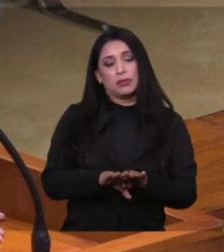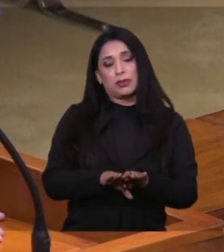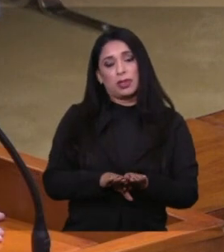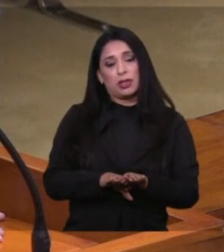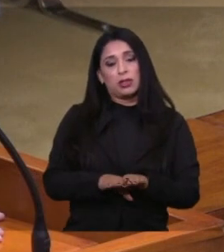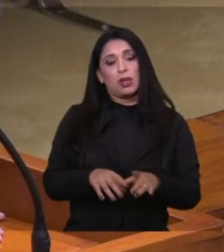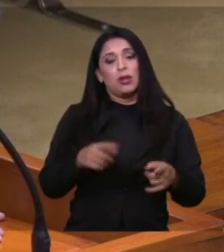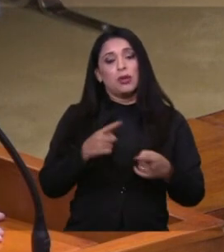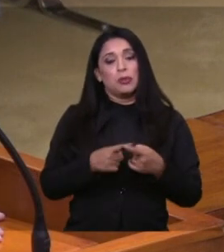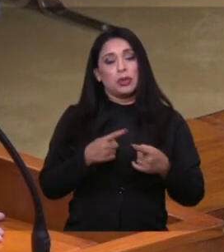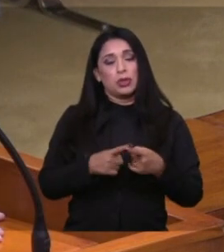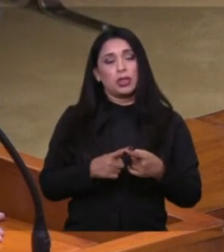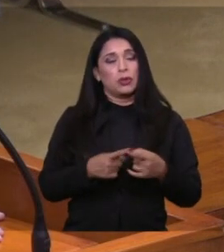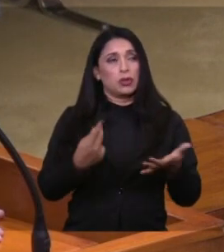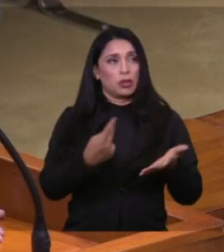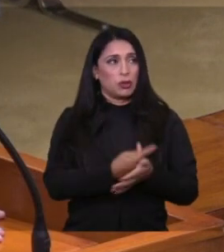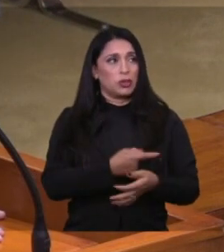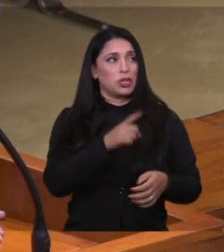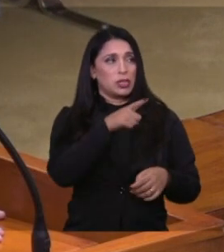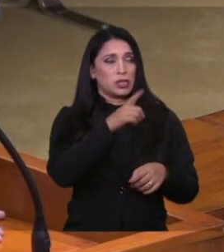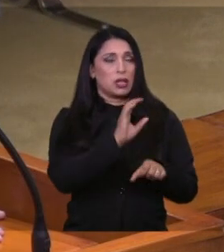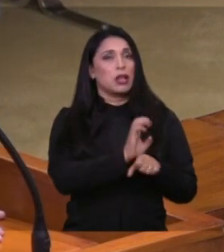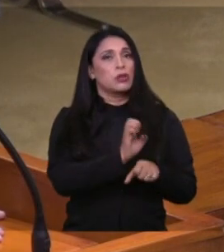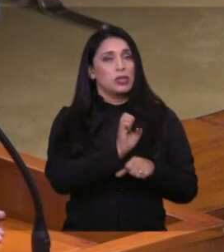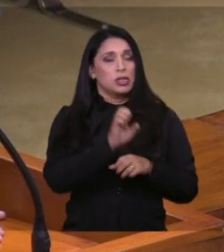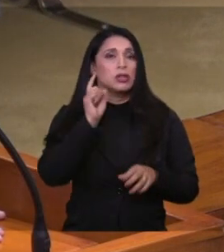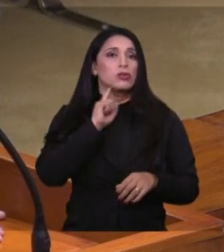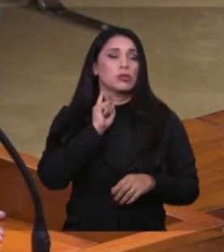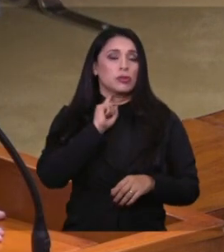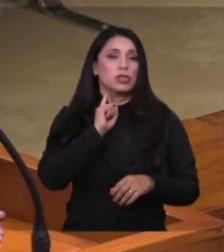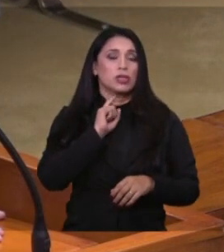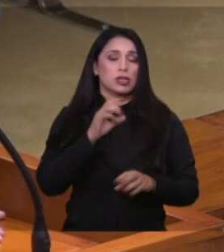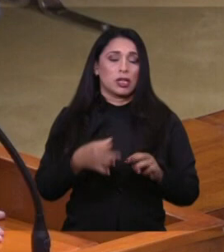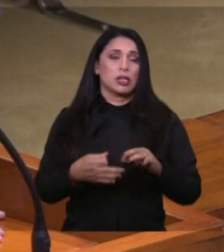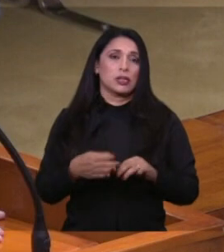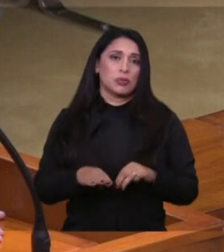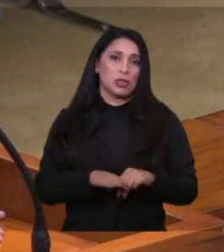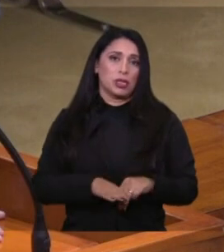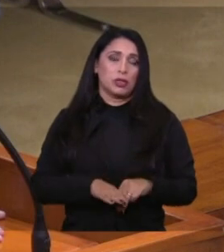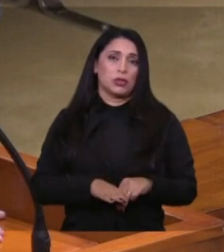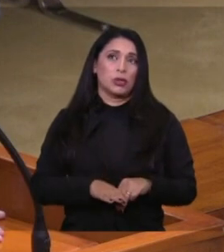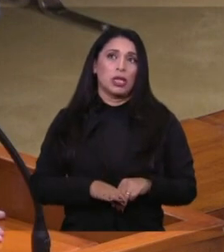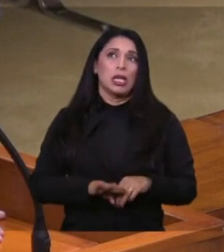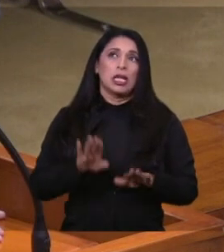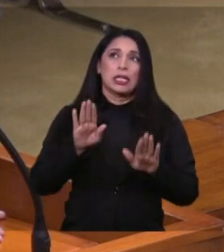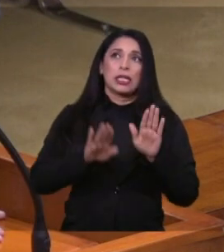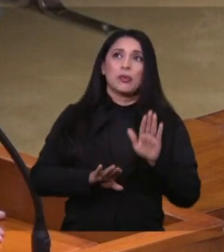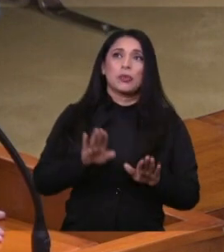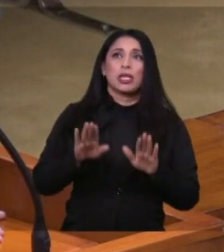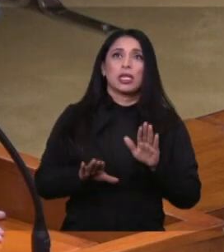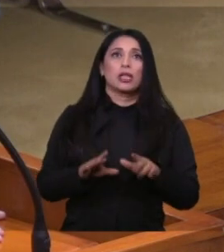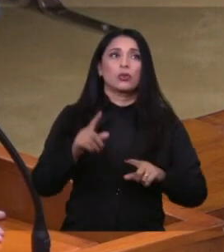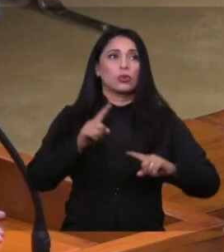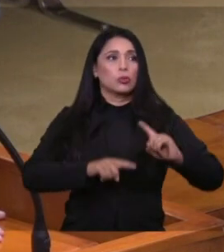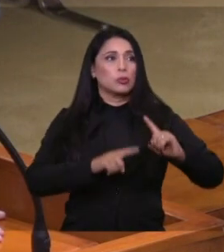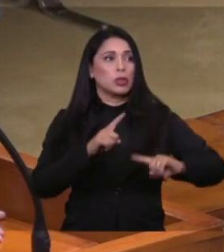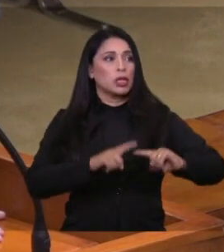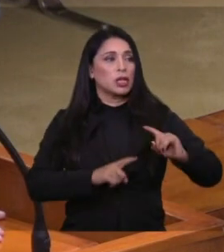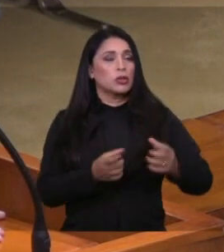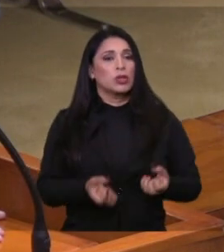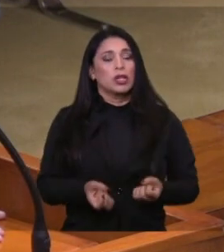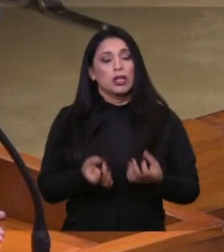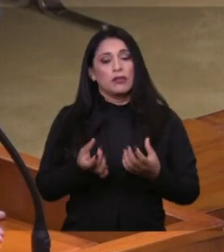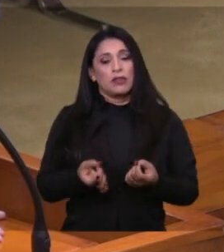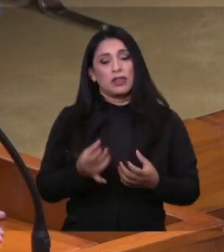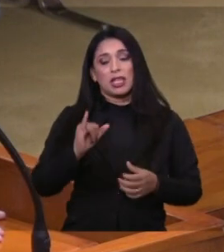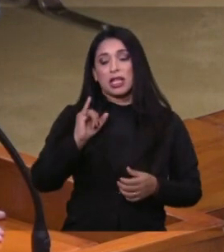O que se sente no Estado de Minas Gerais, ministros, é de que, a depender da origem do produto, da mercadoria, a alíquota